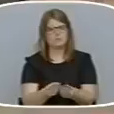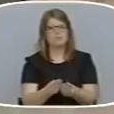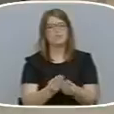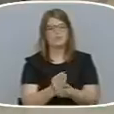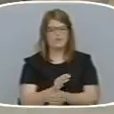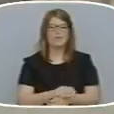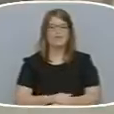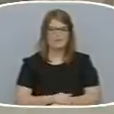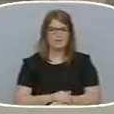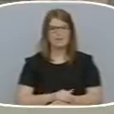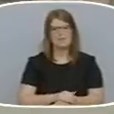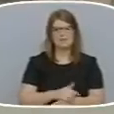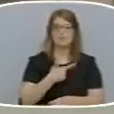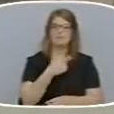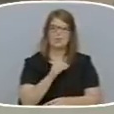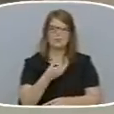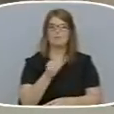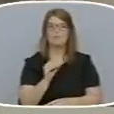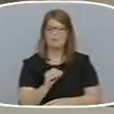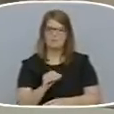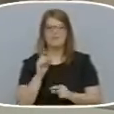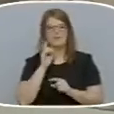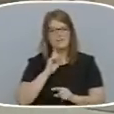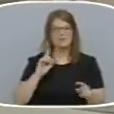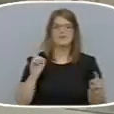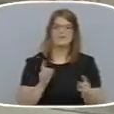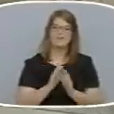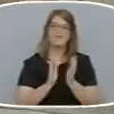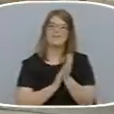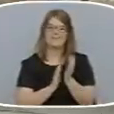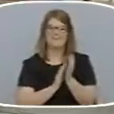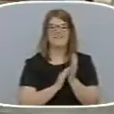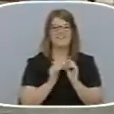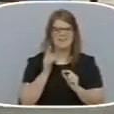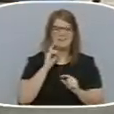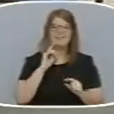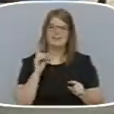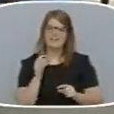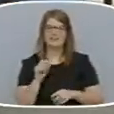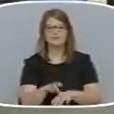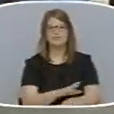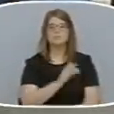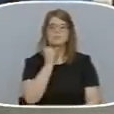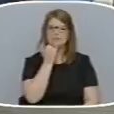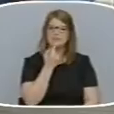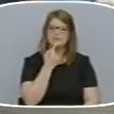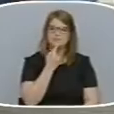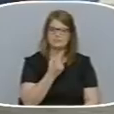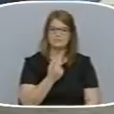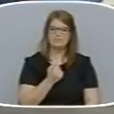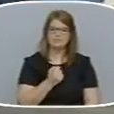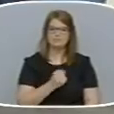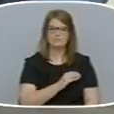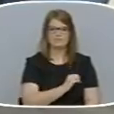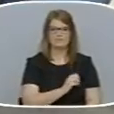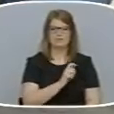televisão. Mostra, Gigio, mostra! Topo Gigio! Que tipo de homem é? Sanela! Topo piano!